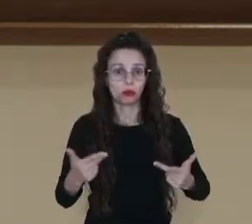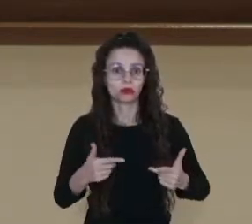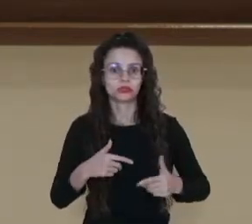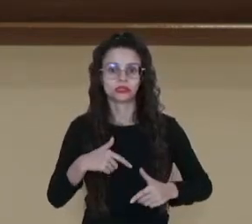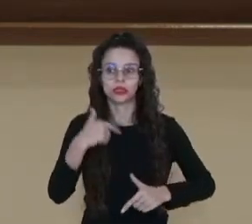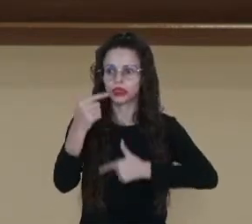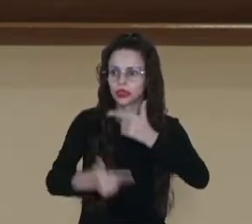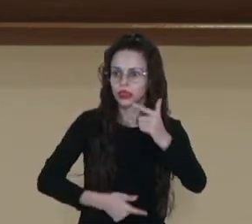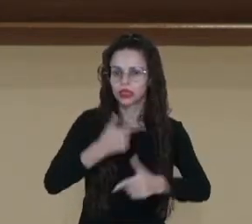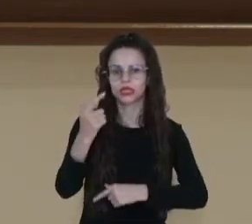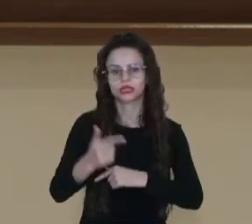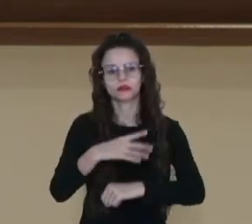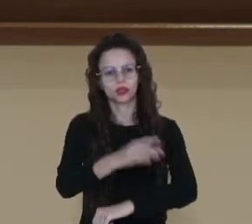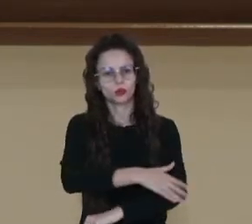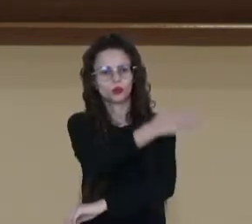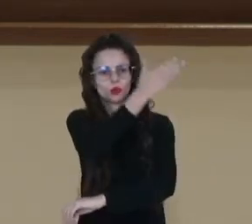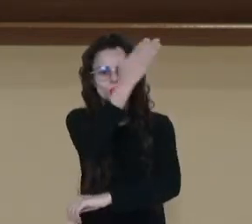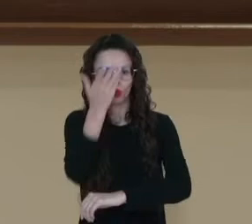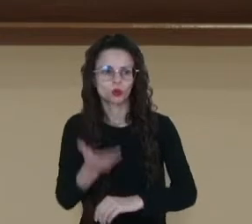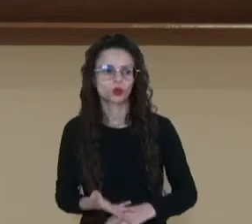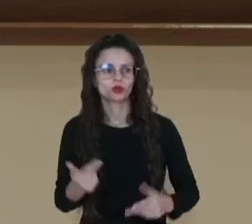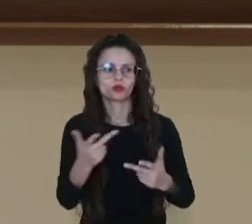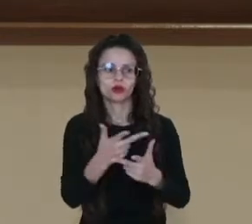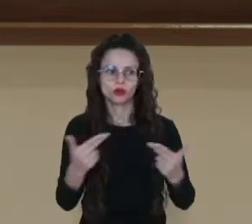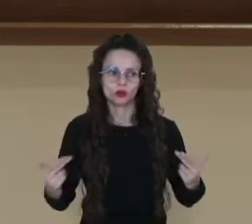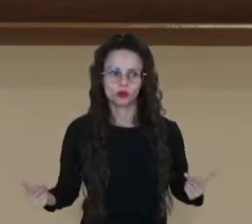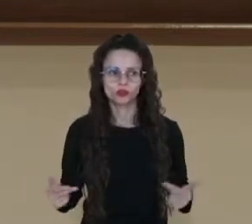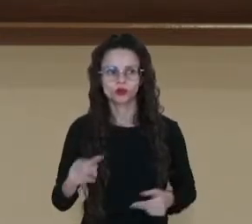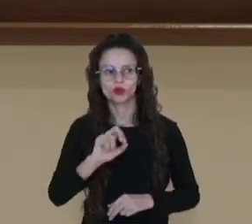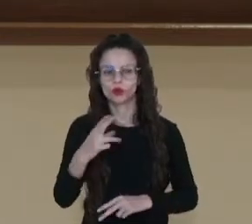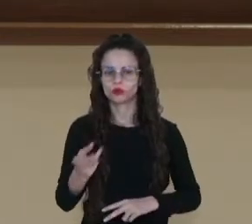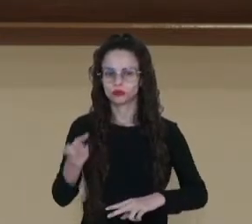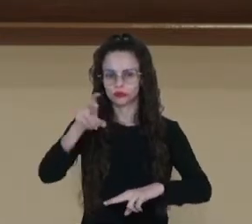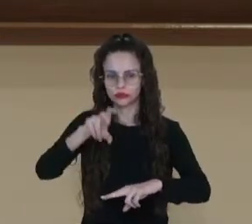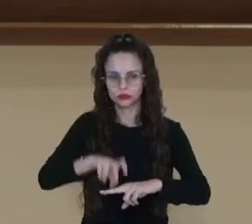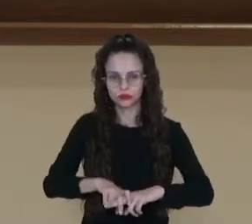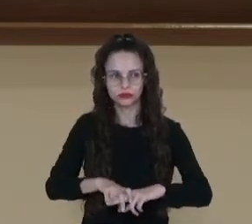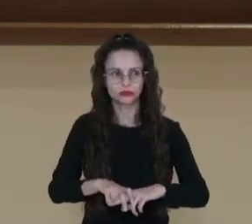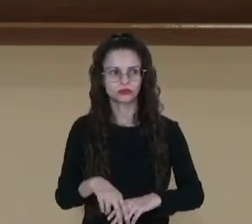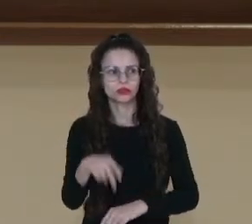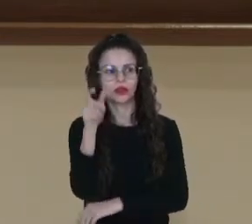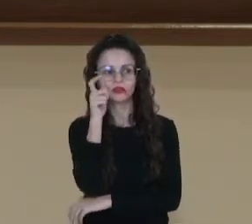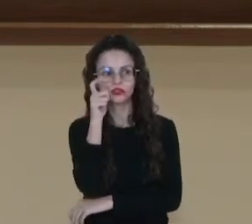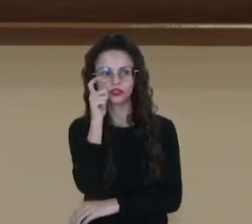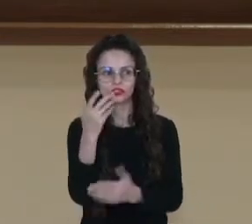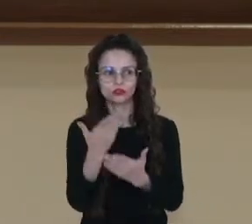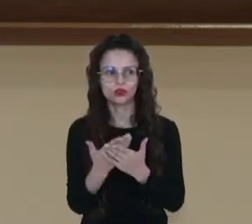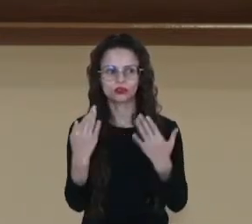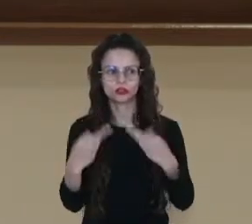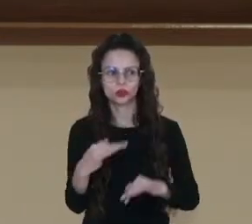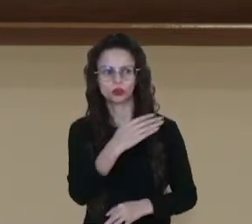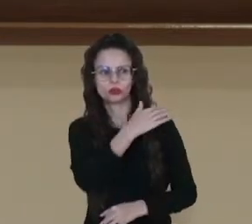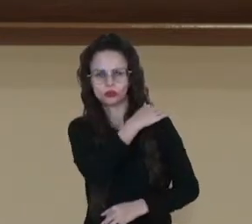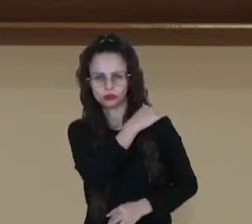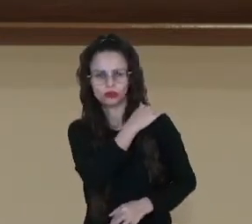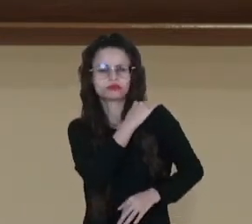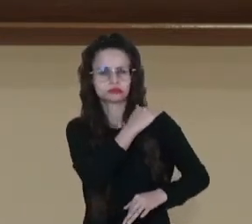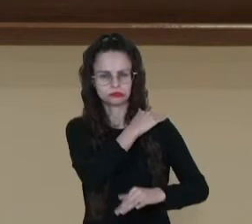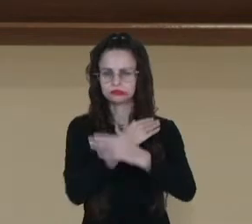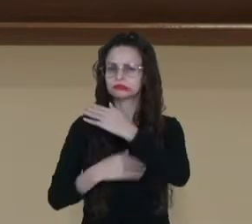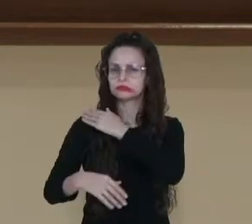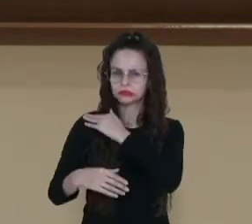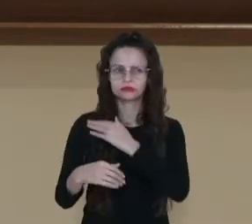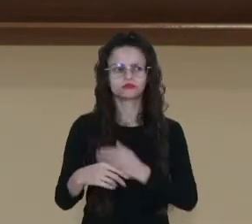dia, né, exposto ali a um trabalho ou sentado ali na carteira assistindo uma aula, né? Fica tenso,